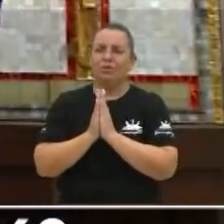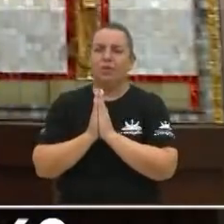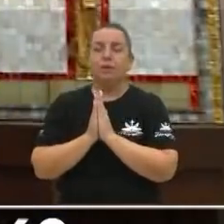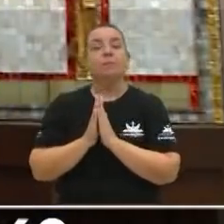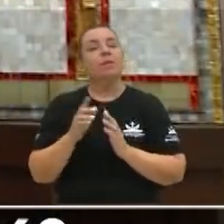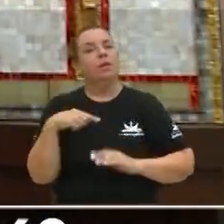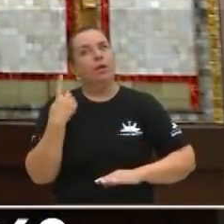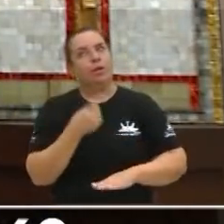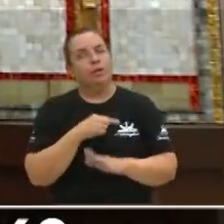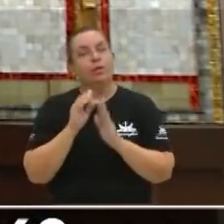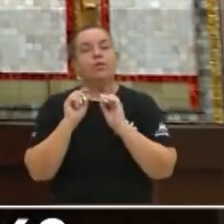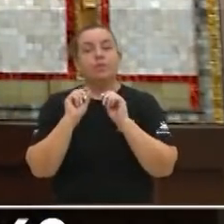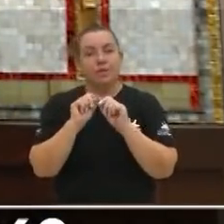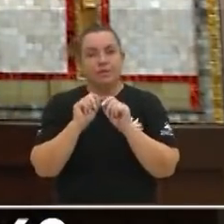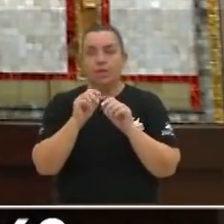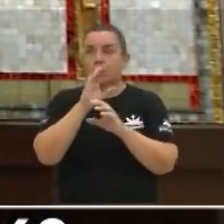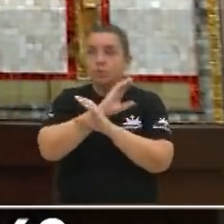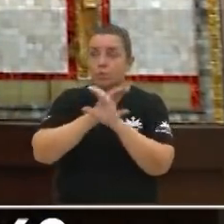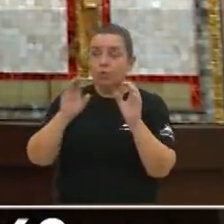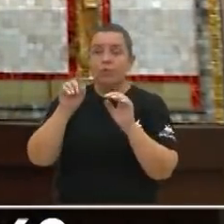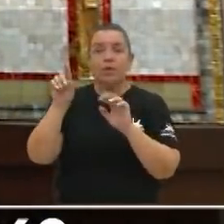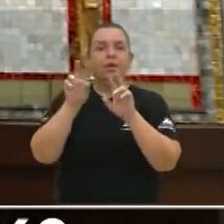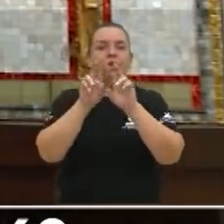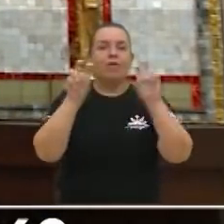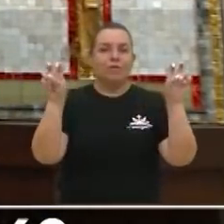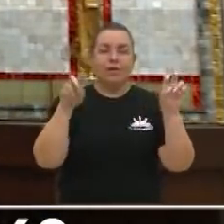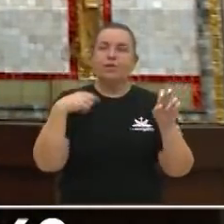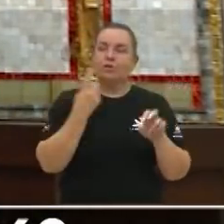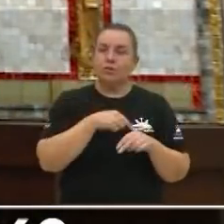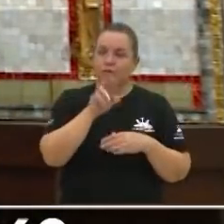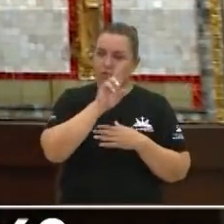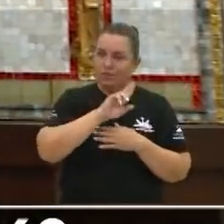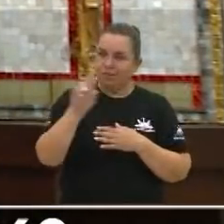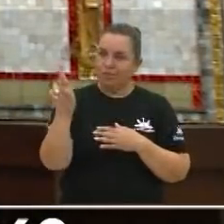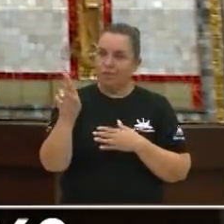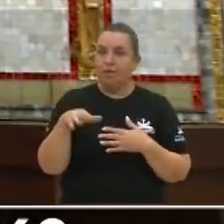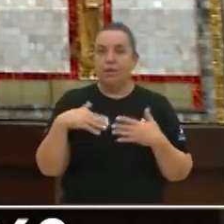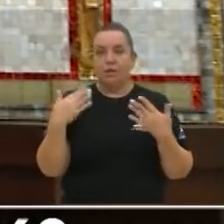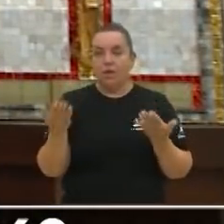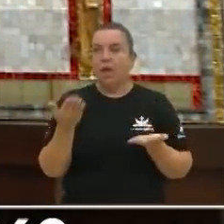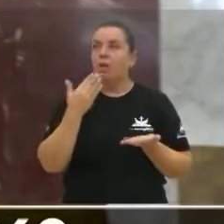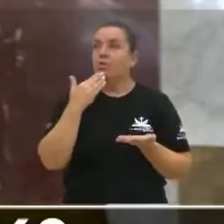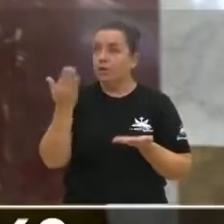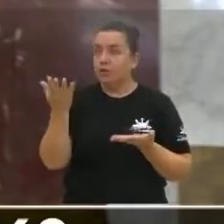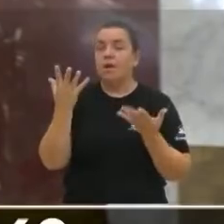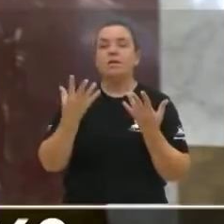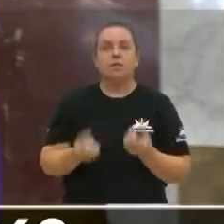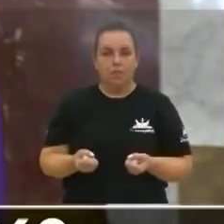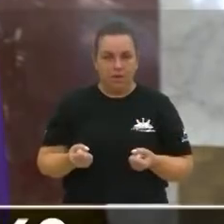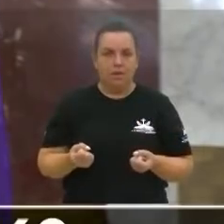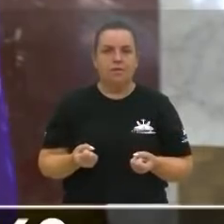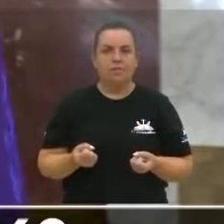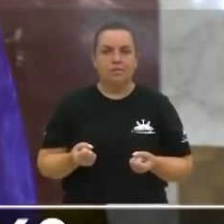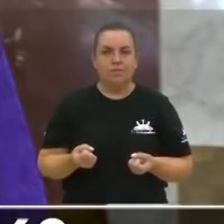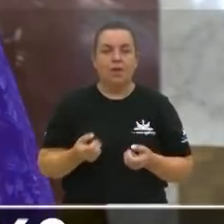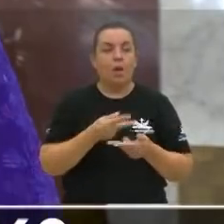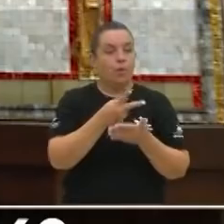e eu que podemos fazer confiando naquela frase de Nosso Senhor pedir recebereis